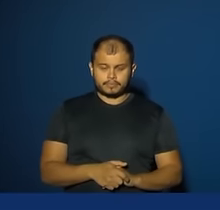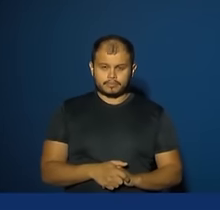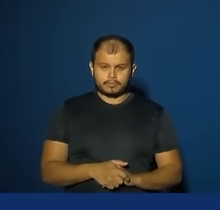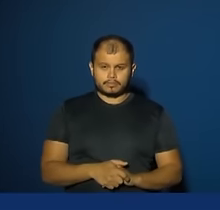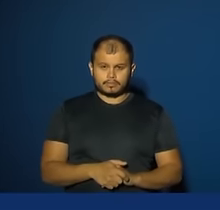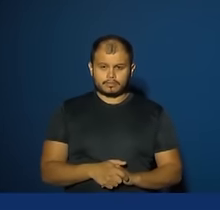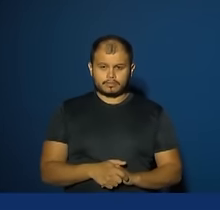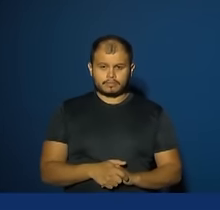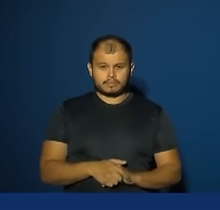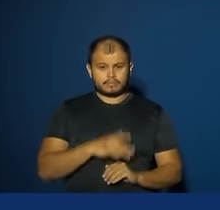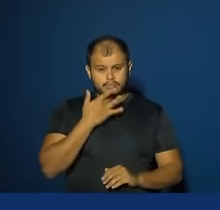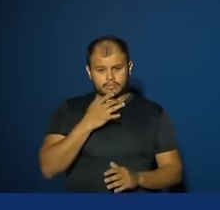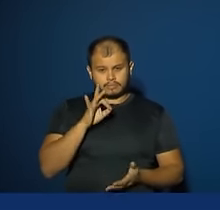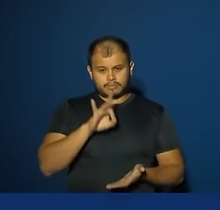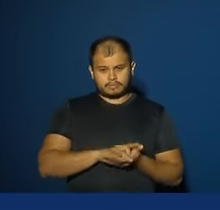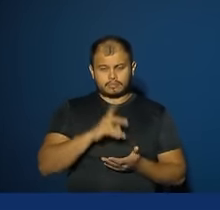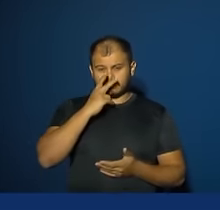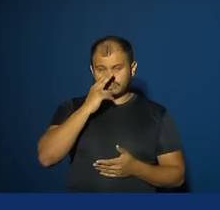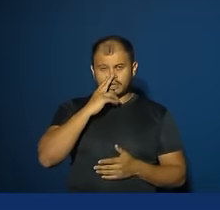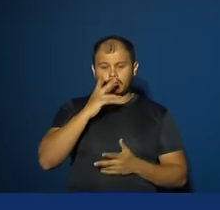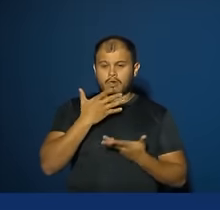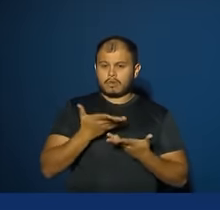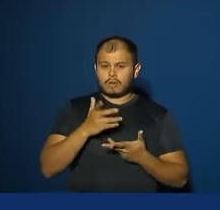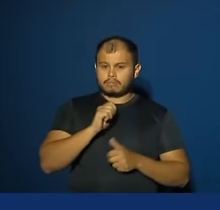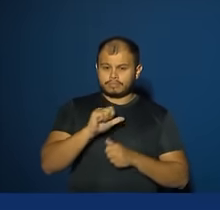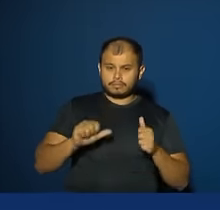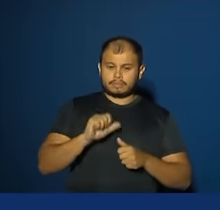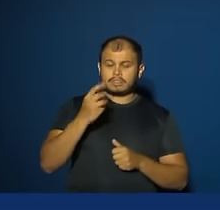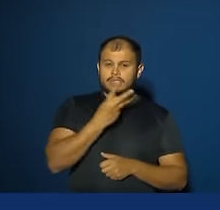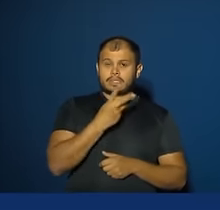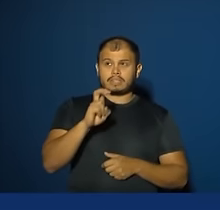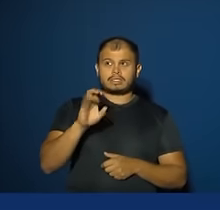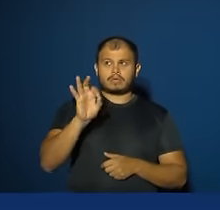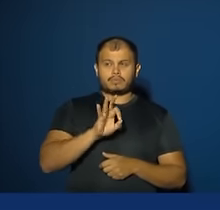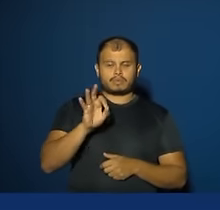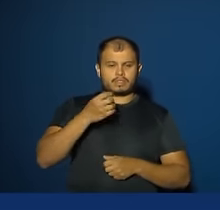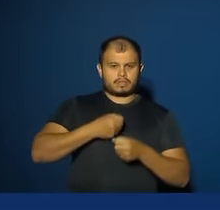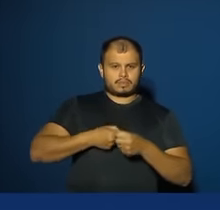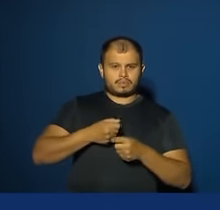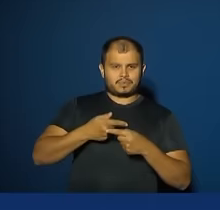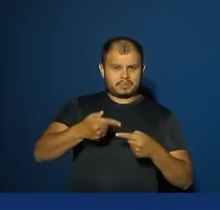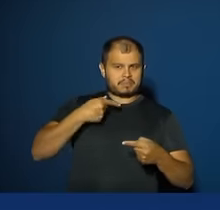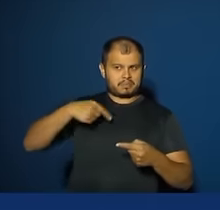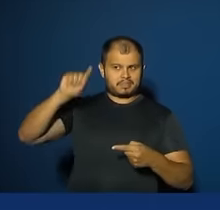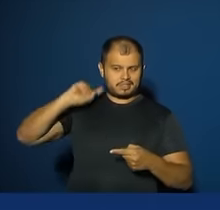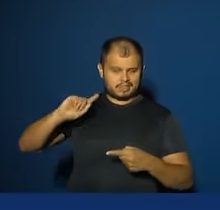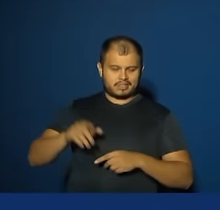assim, na verdade, agora virou, né? Estava 35% semana passada. Para